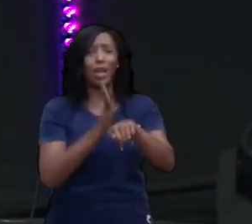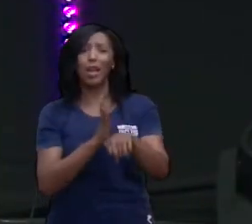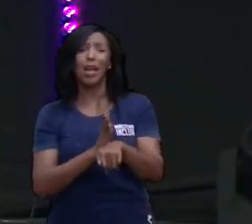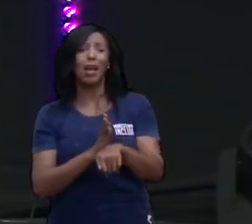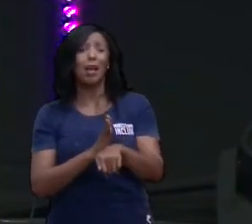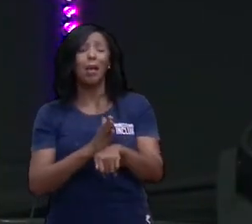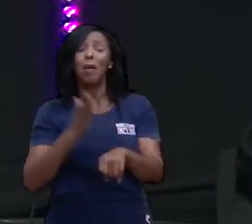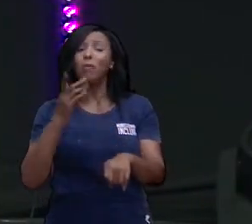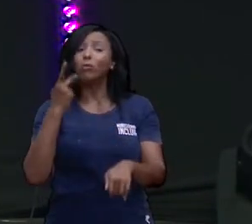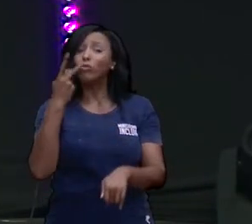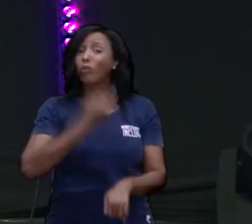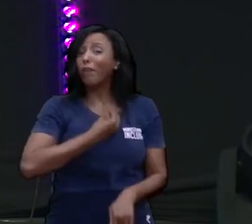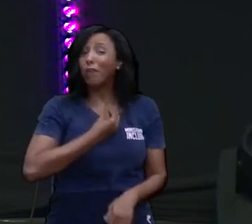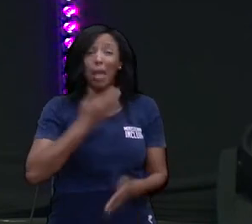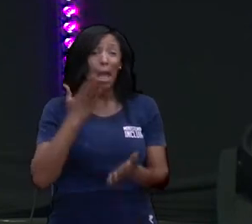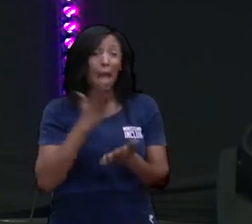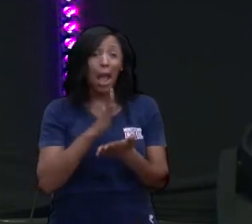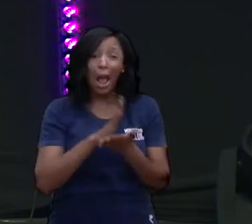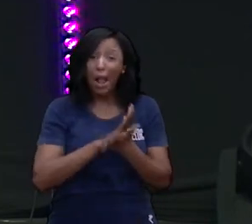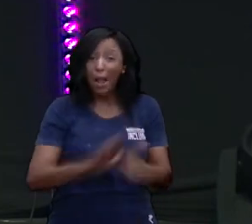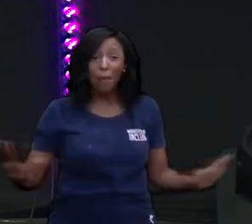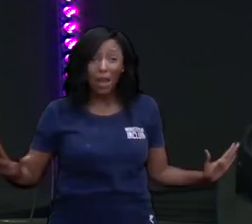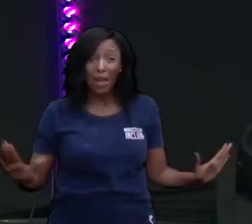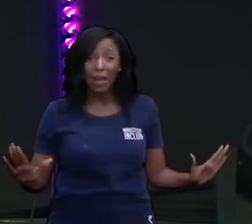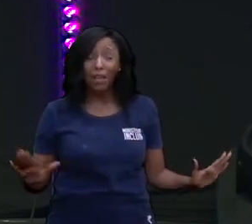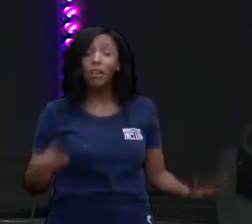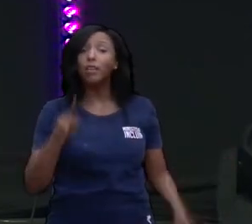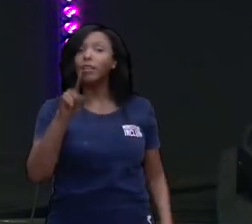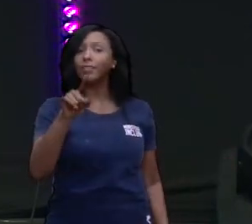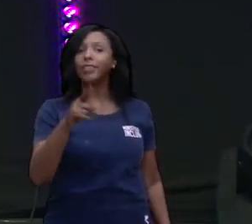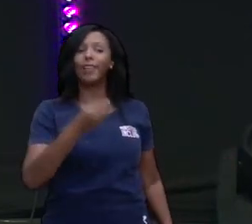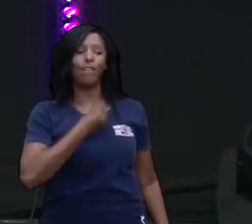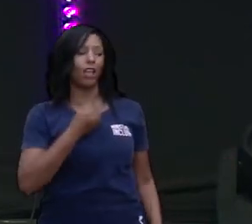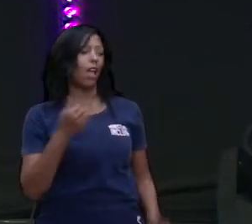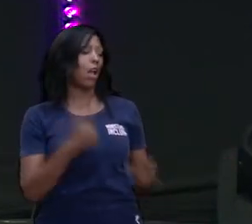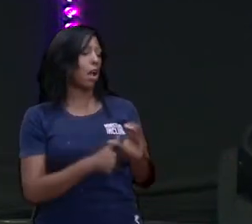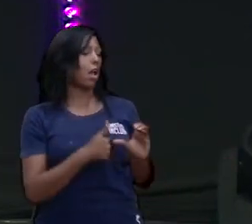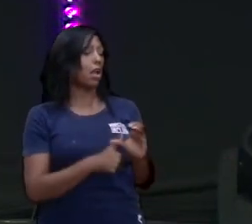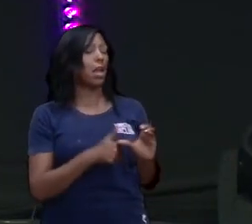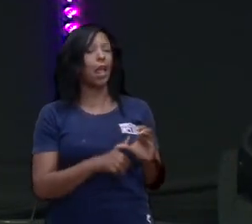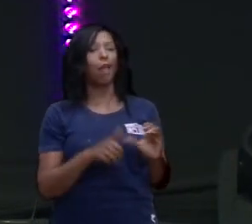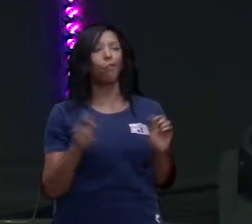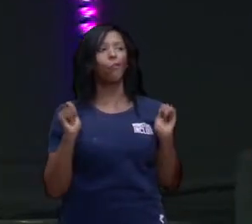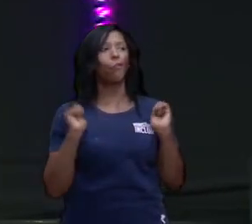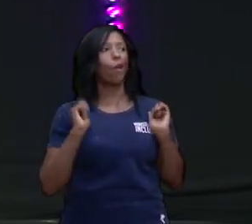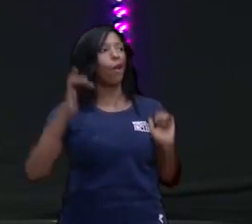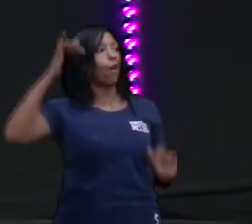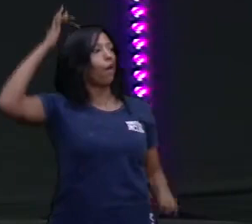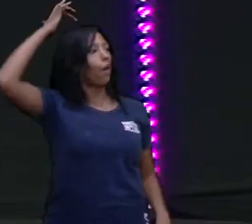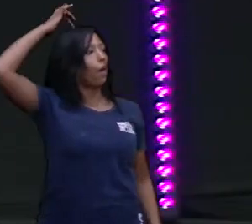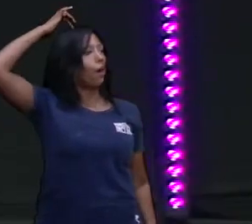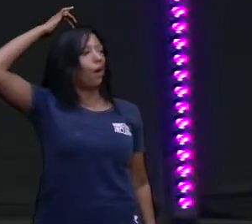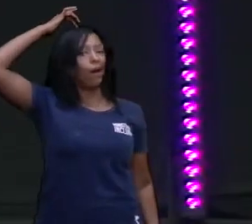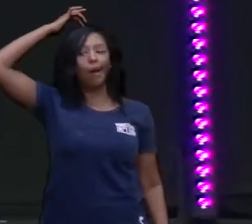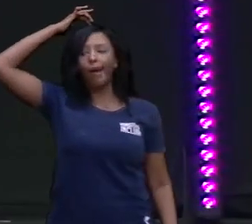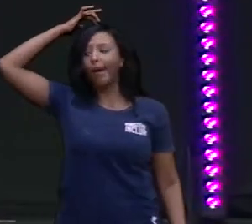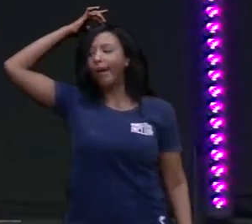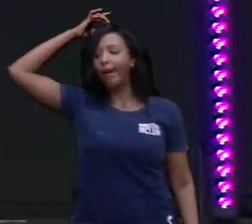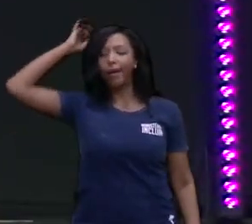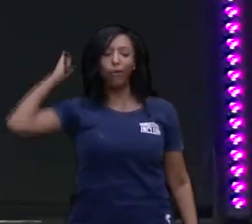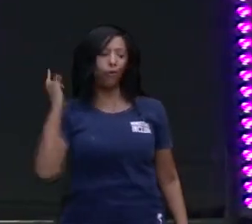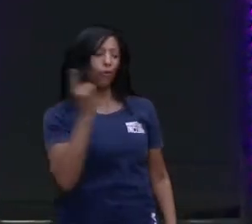de férias da vida cristã vem no culto mas não leva a sério se vê no oculto mando música Deus o